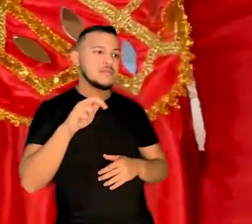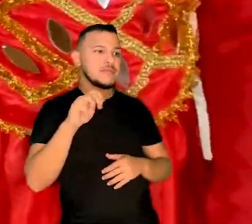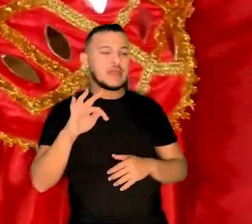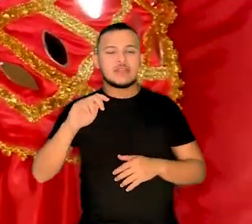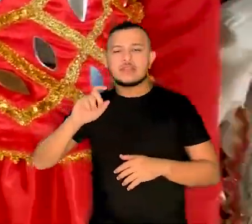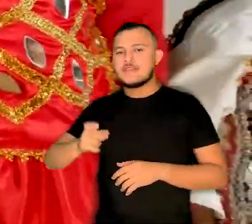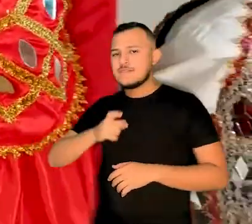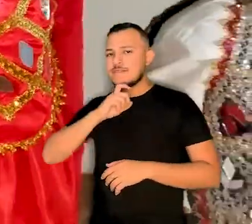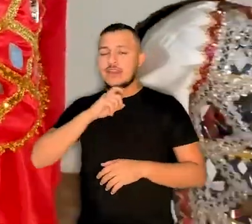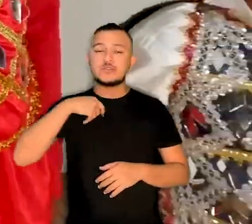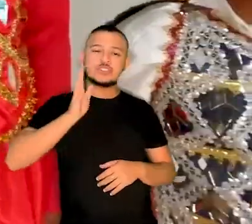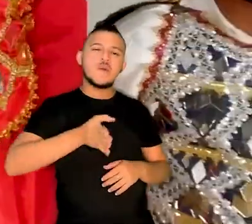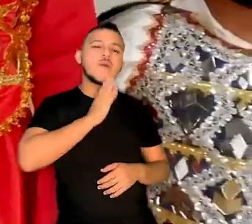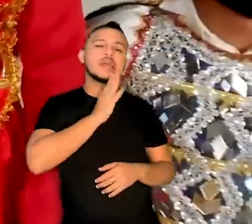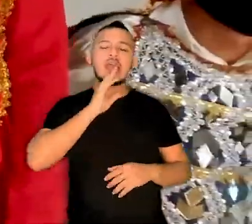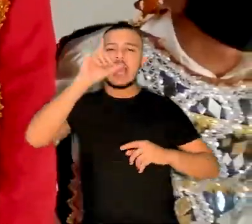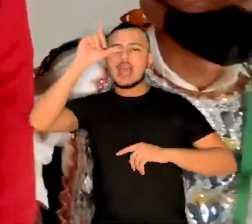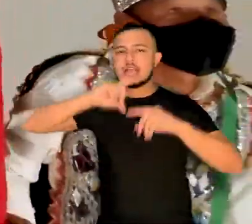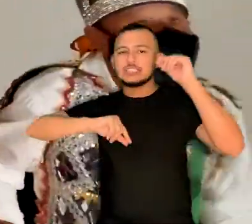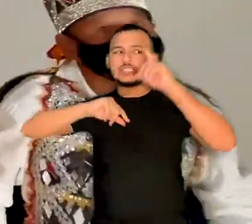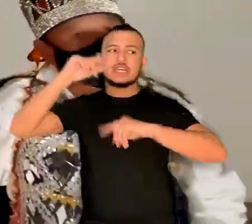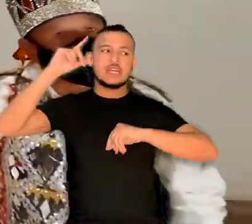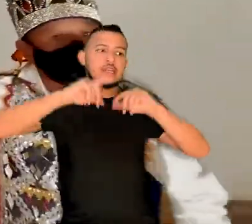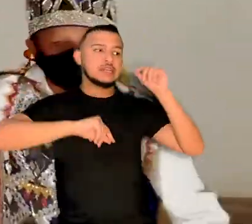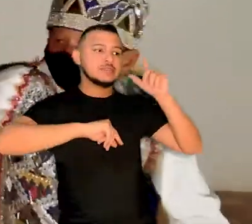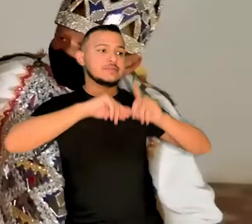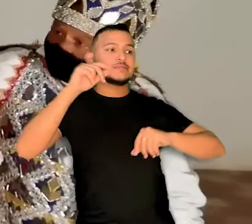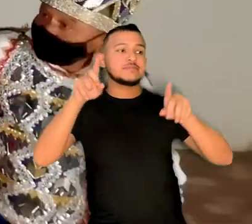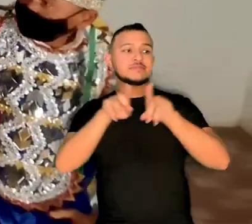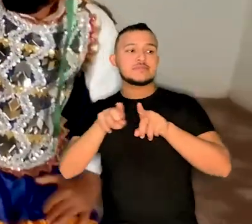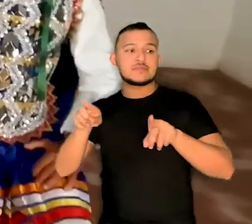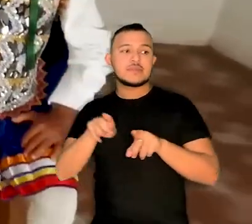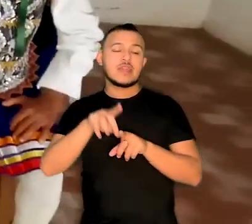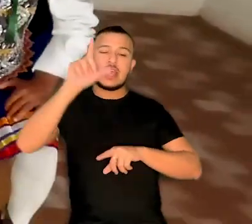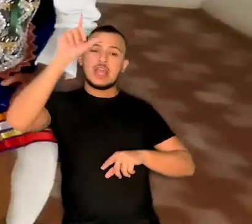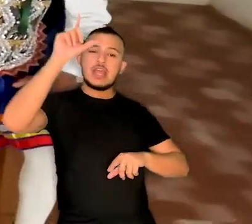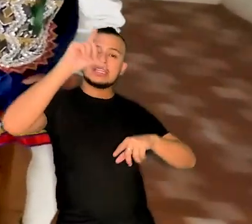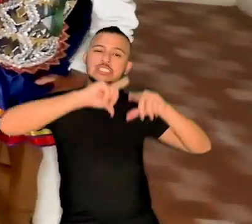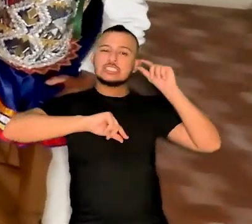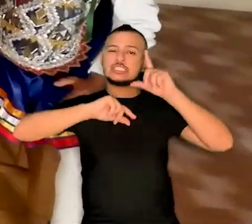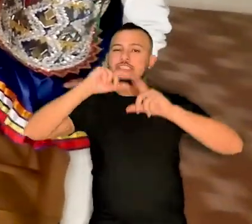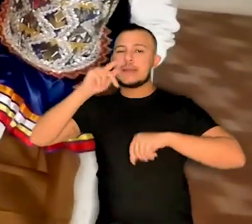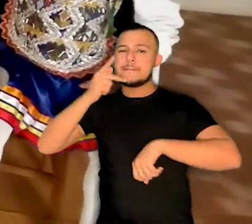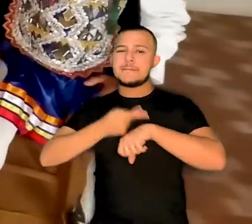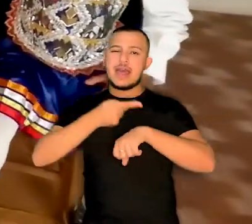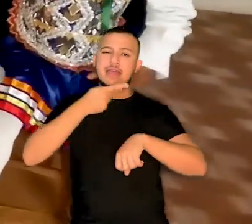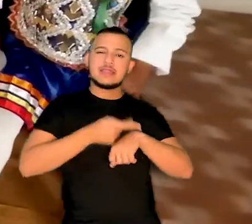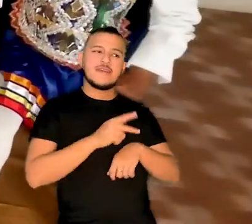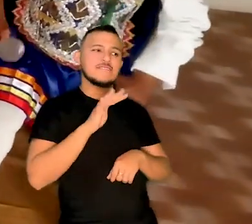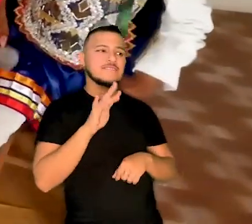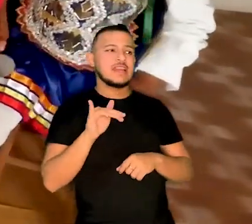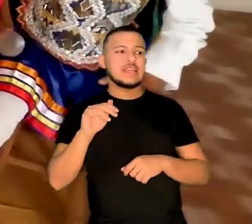Eu já conheço a estrela matutina e a Mercúria da estrela